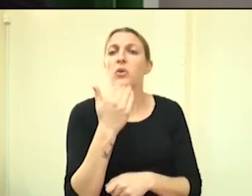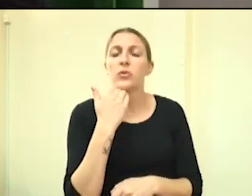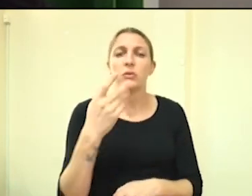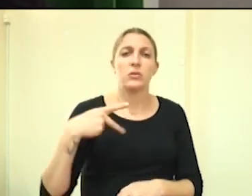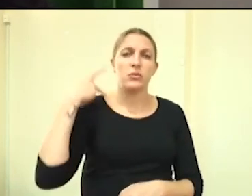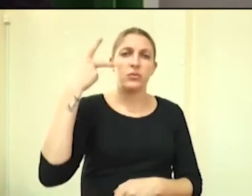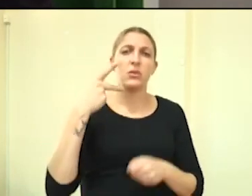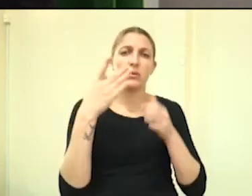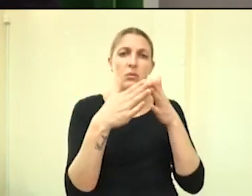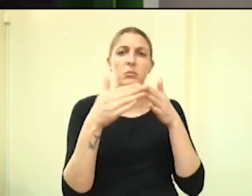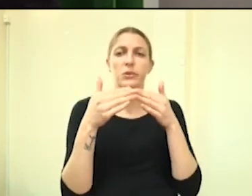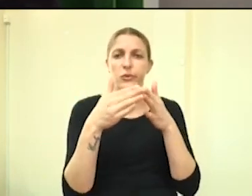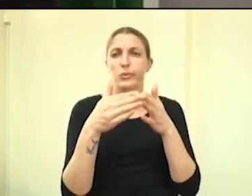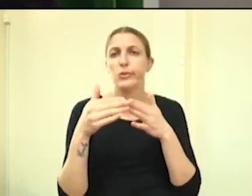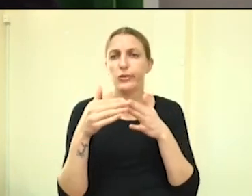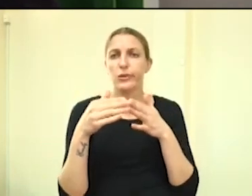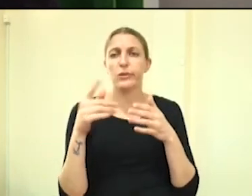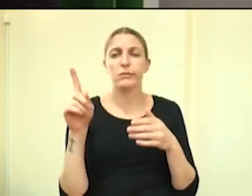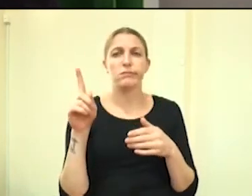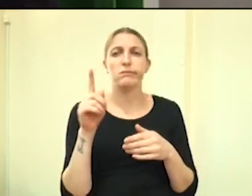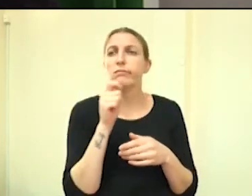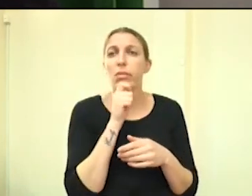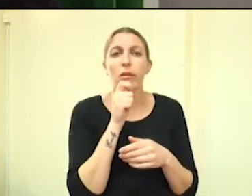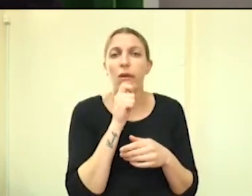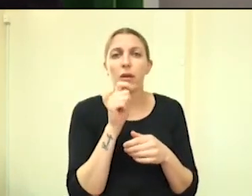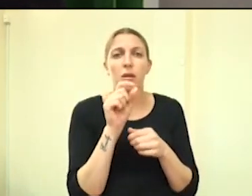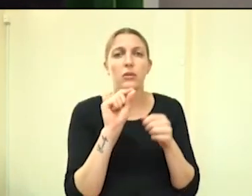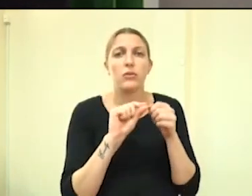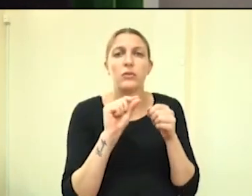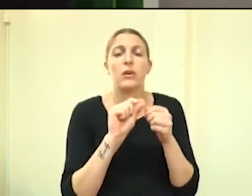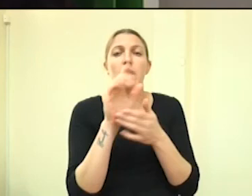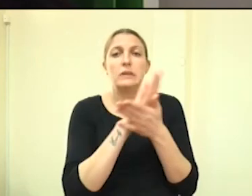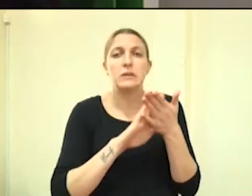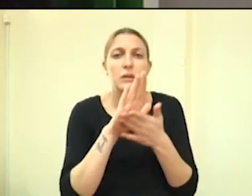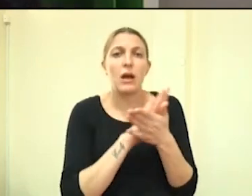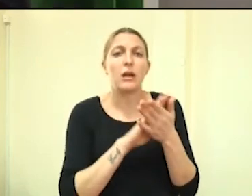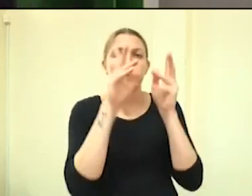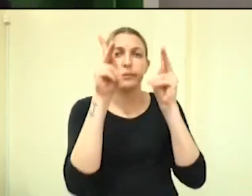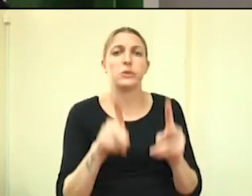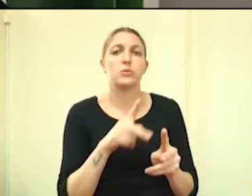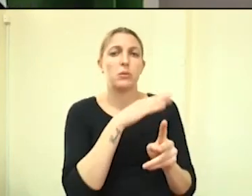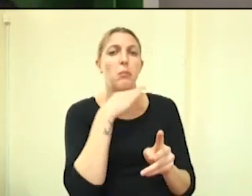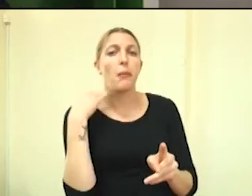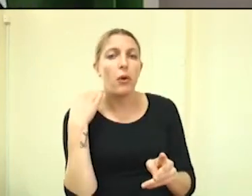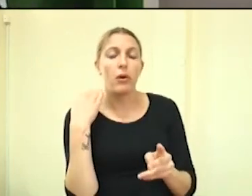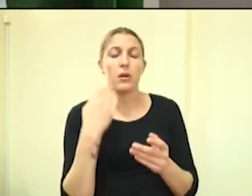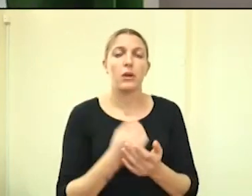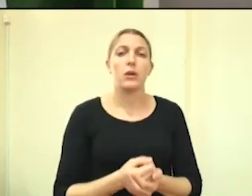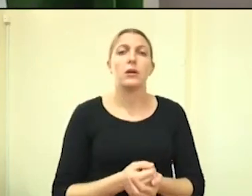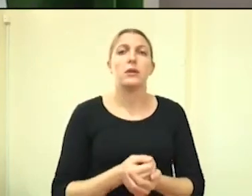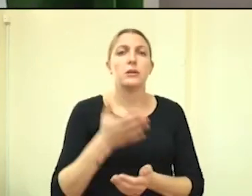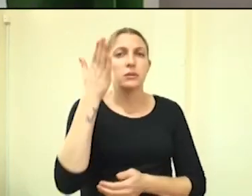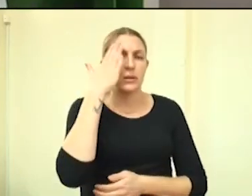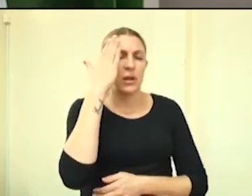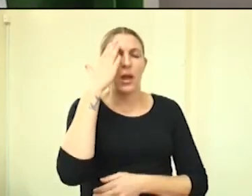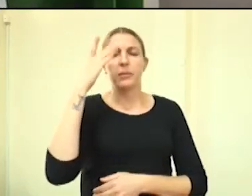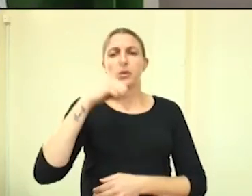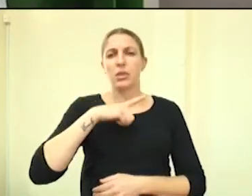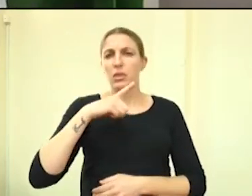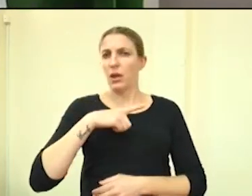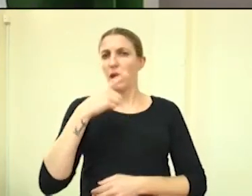um quebra-mola, não faz, morre gente. Então, a gente sabe que tem dinheiro, a gente sabe que foi quase R$1,5 milhão de